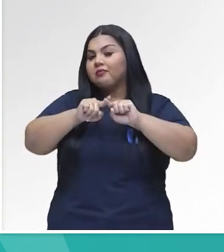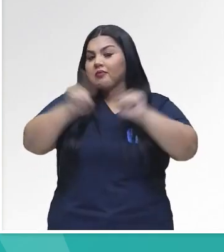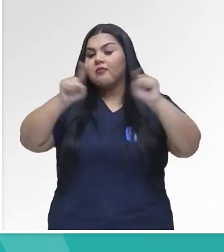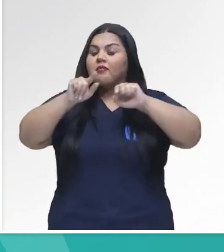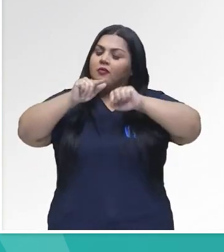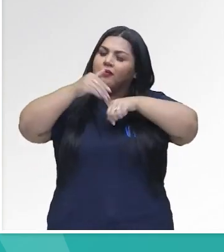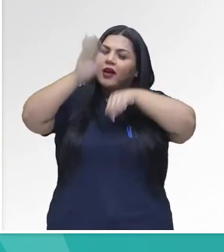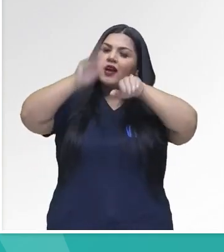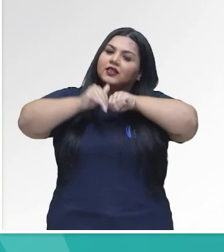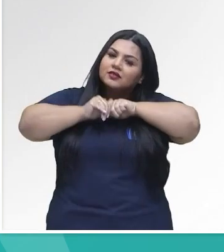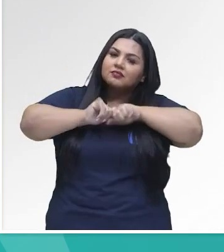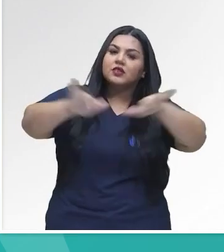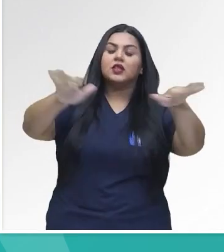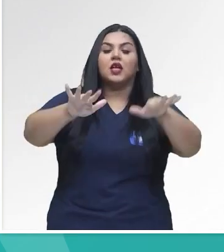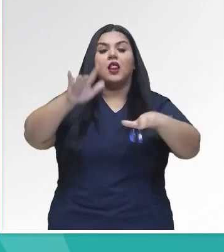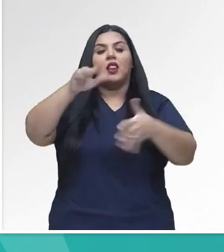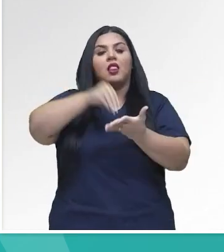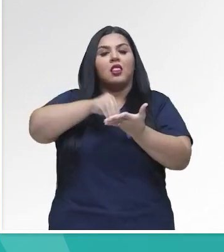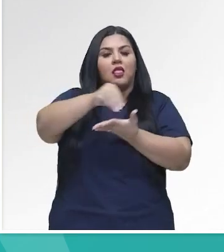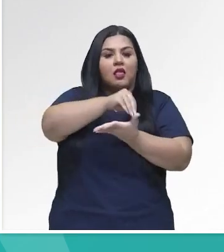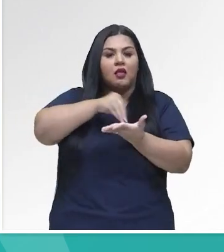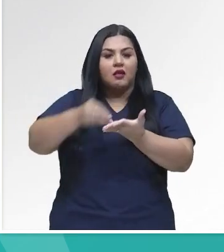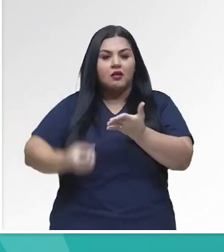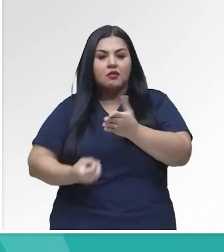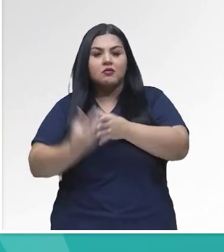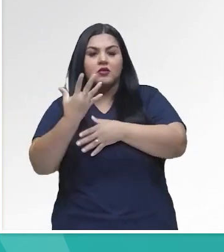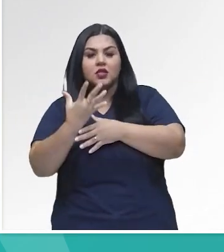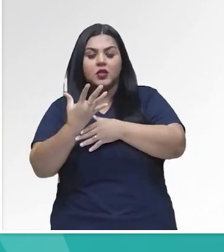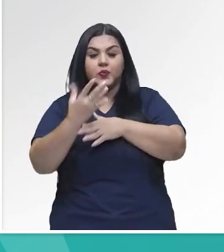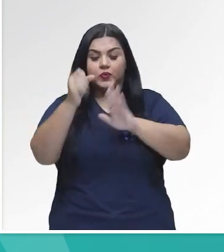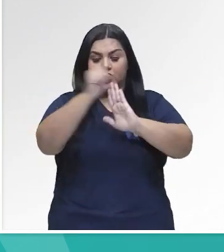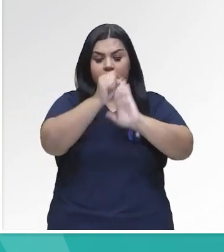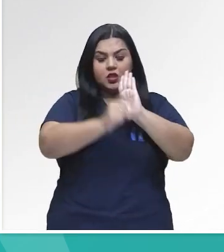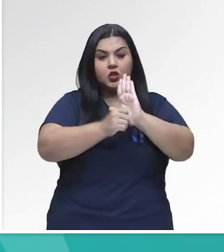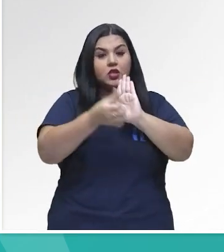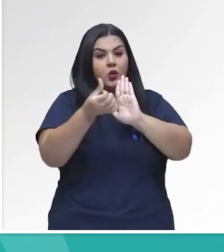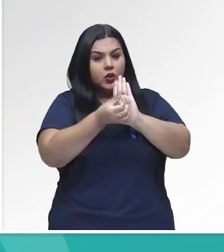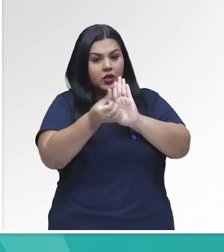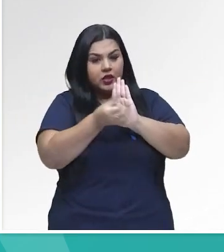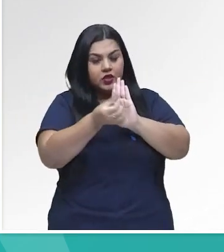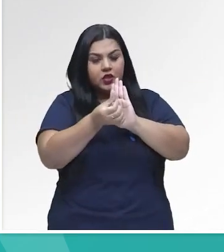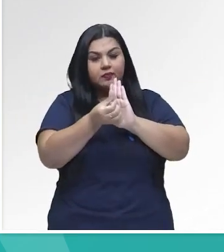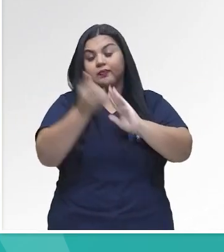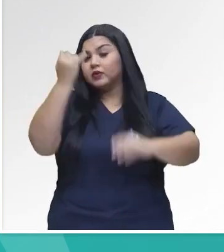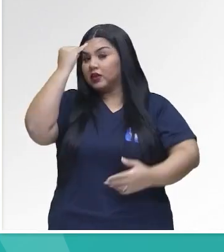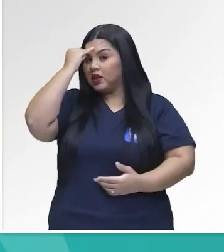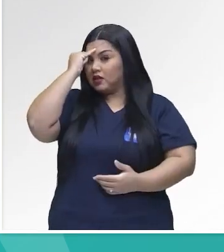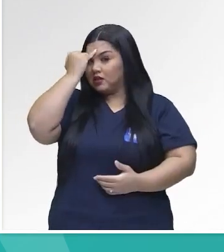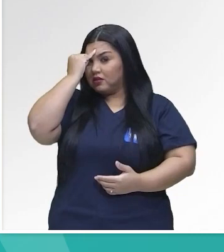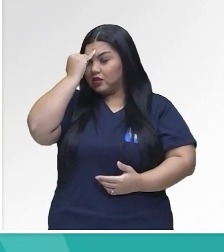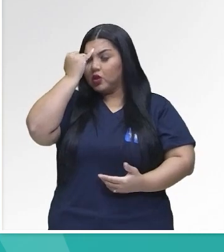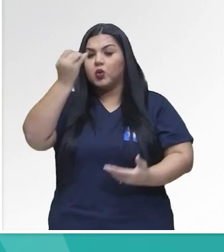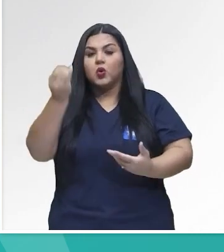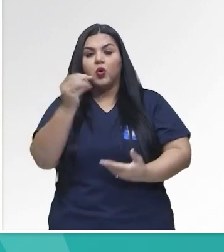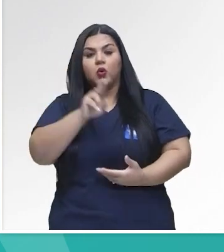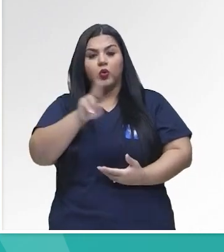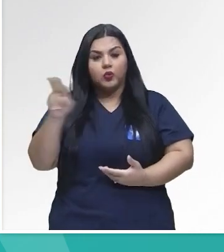que o xadrez ele surgiu no século VI, na Índia, com o nome